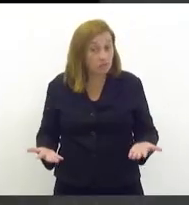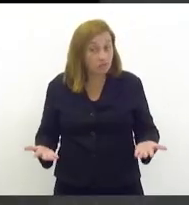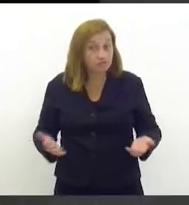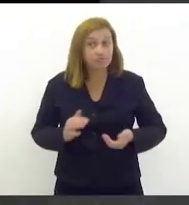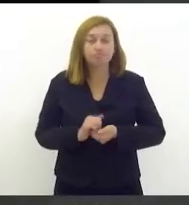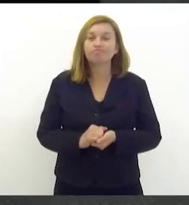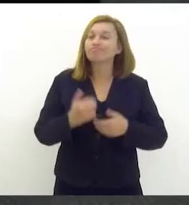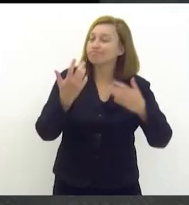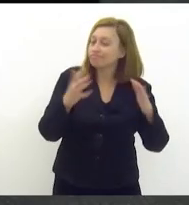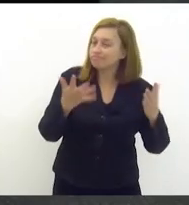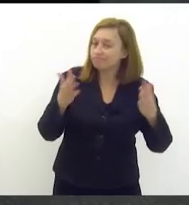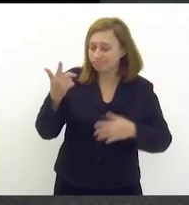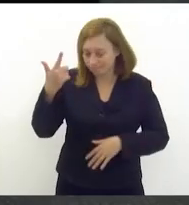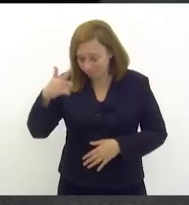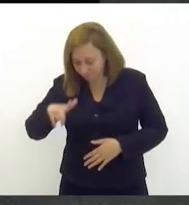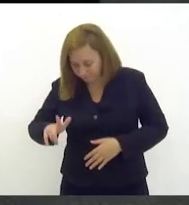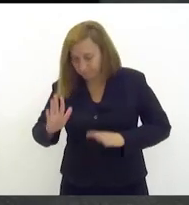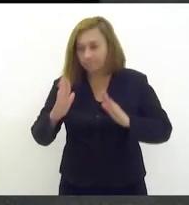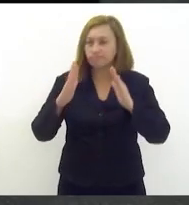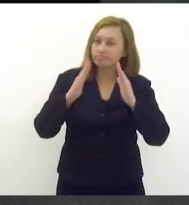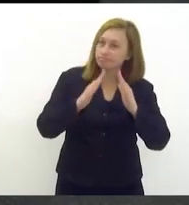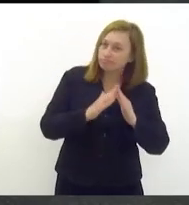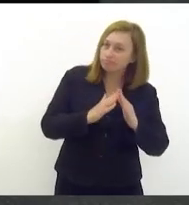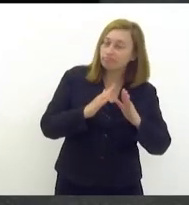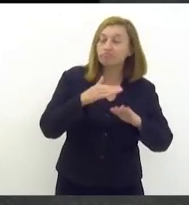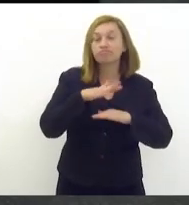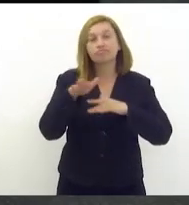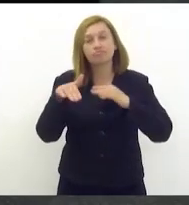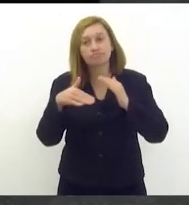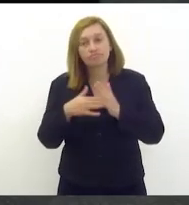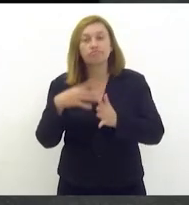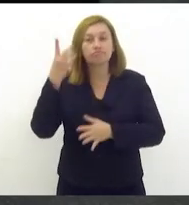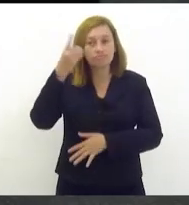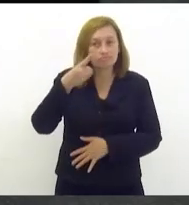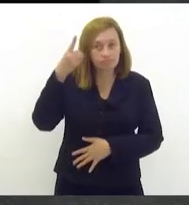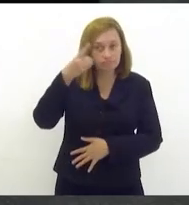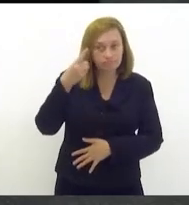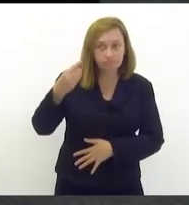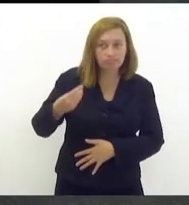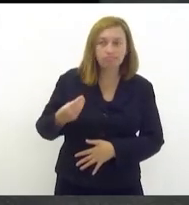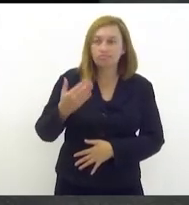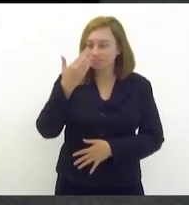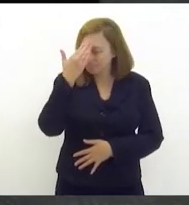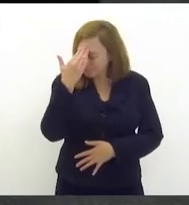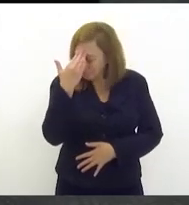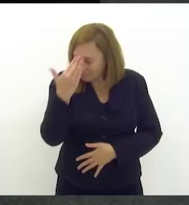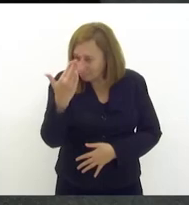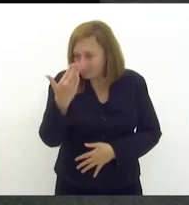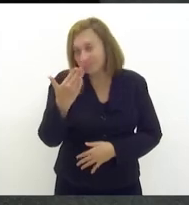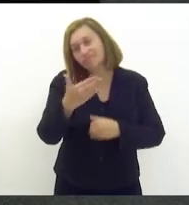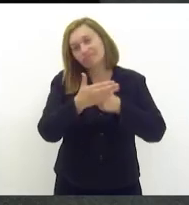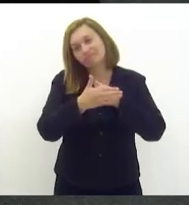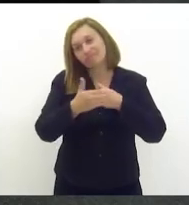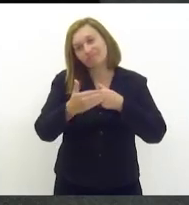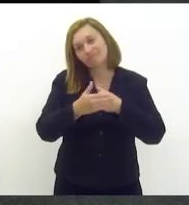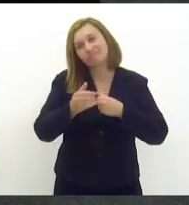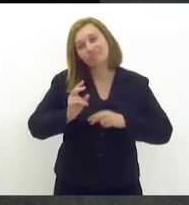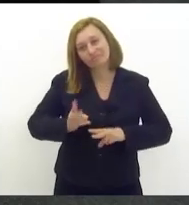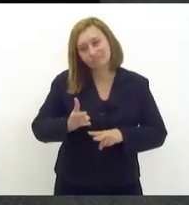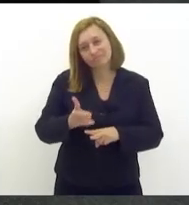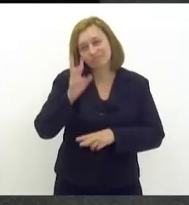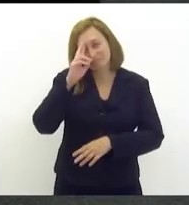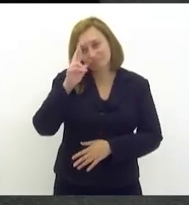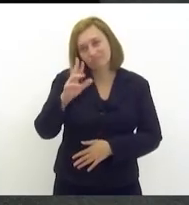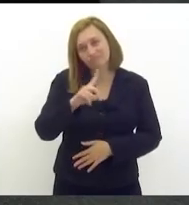parabéns mais uma vez a casa e a todos os deputados presentes muito obrigado pelo carinho de sempre que